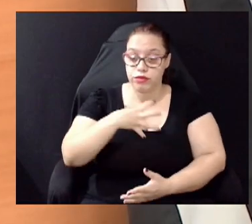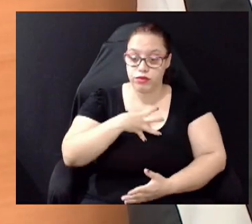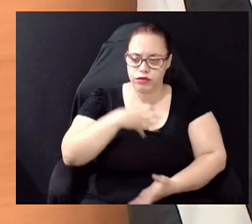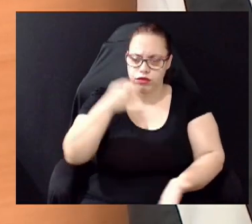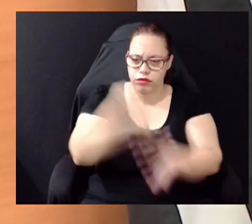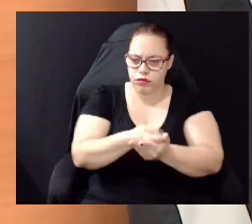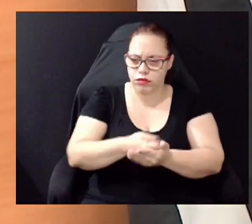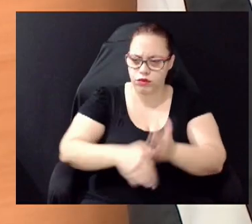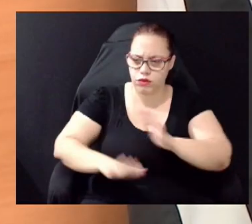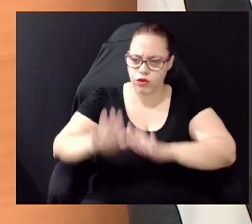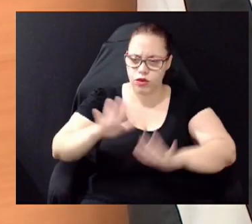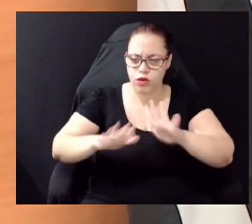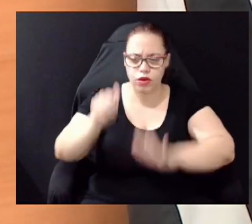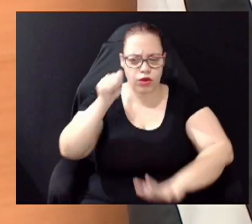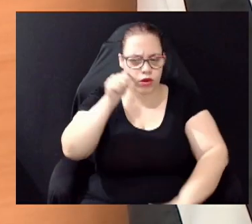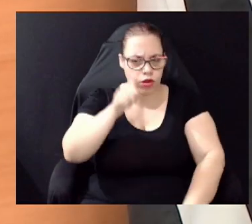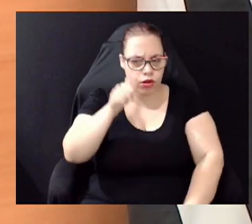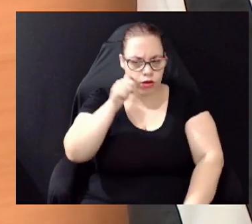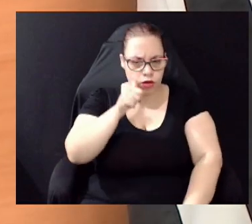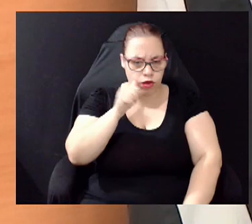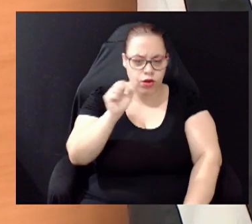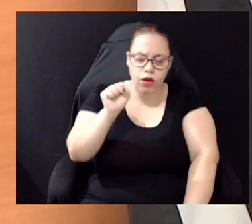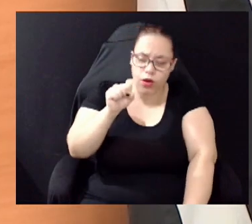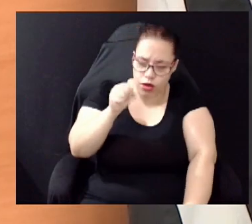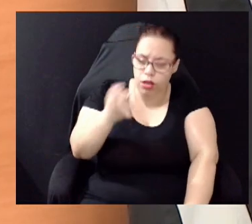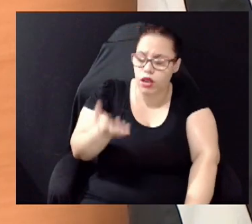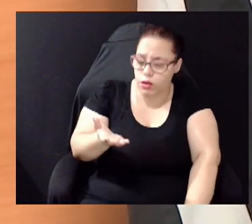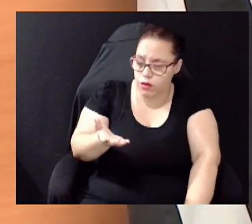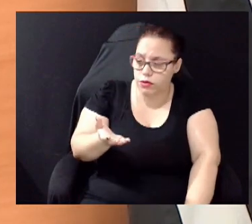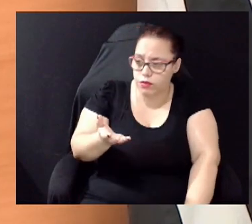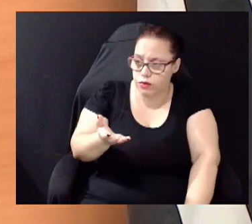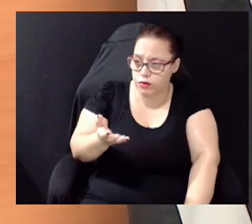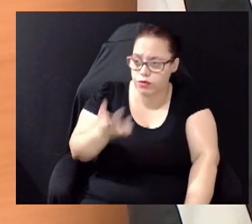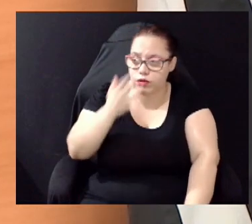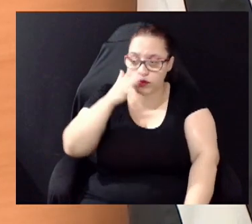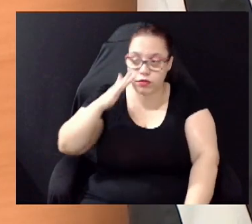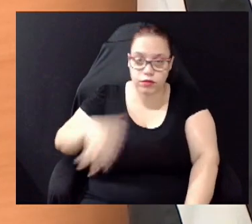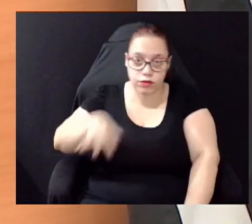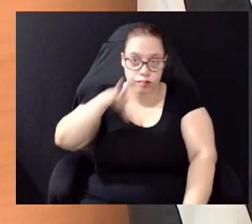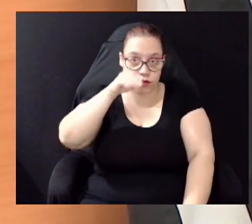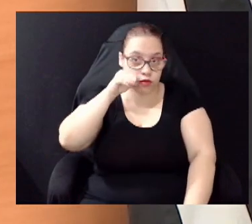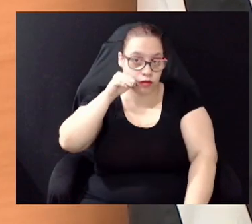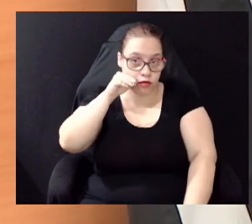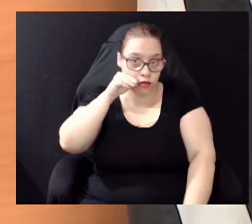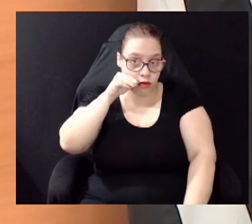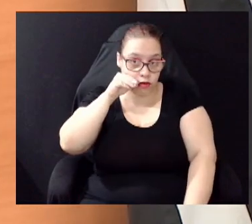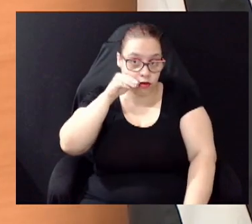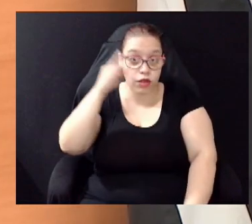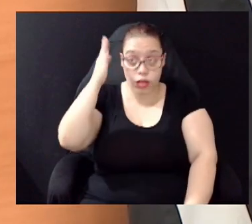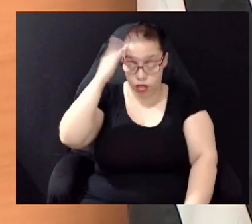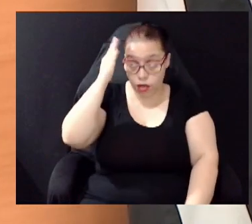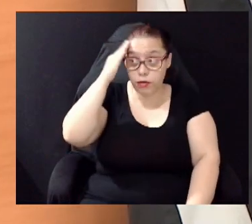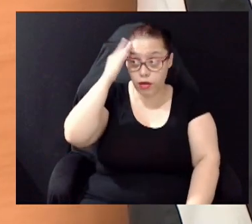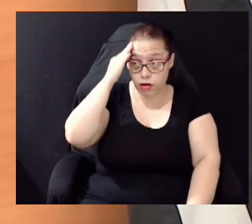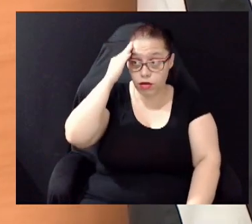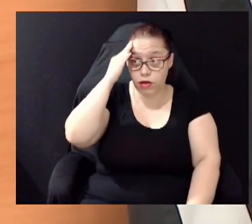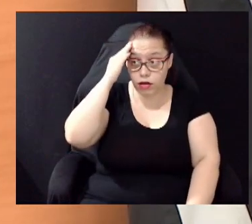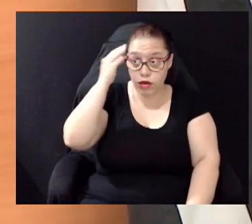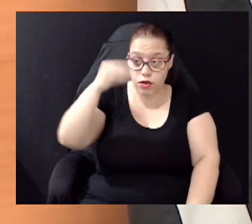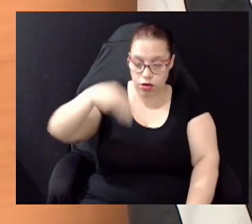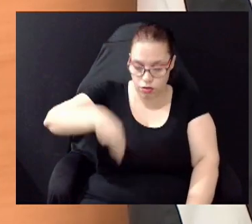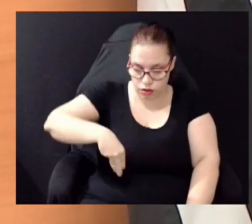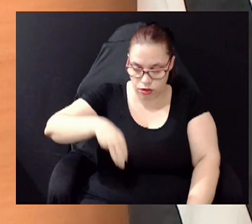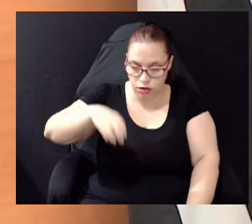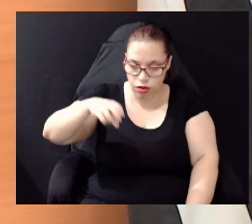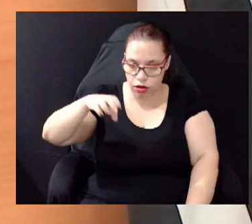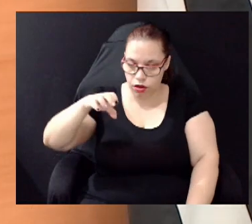todas as mulheres e sim também a infância e a adolescência. Sabe, levar para o MEC, pegar o MEC e falar, MEC,